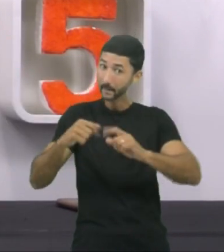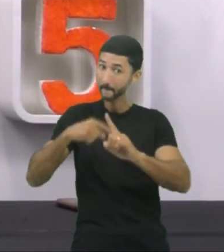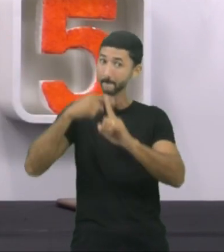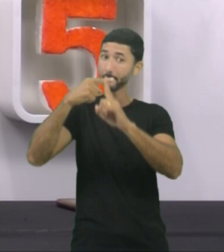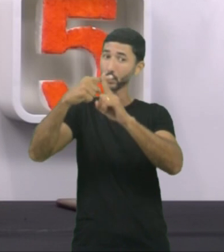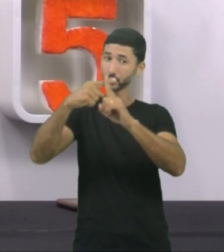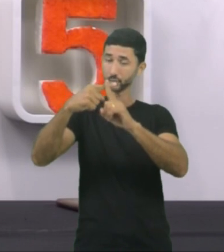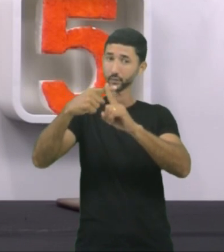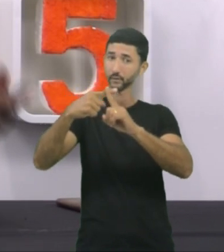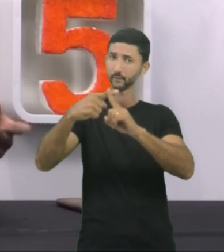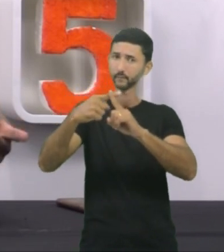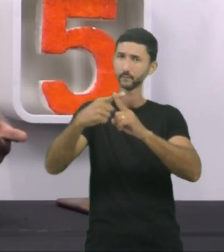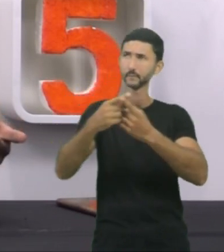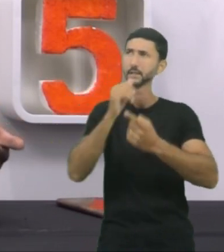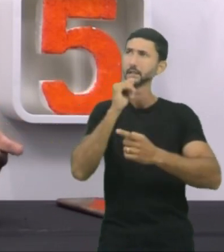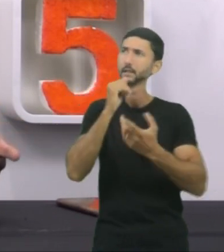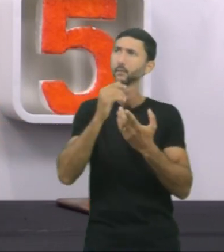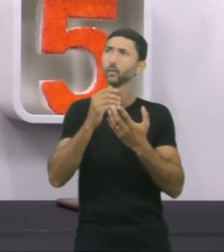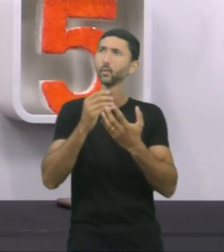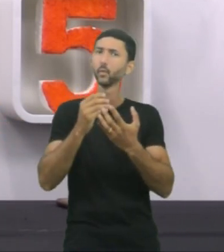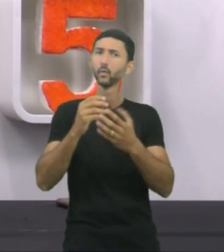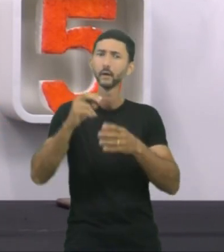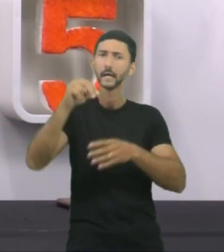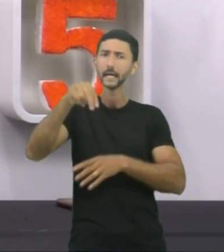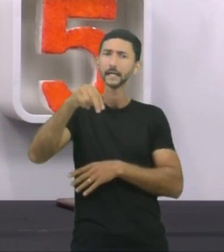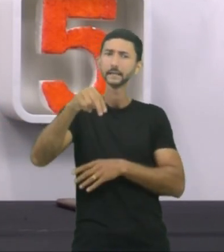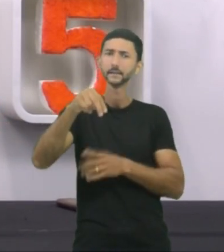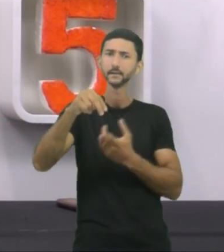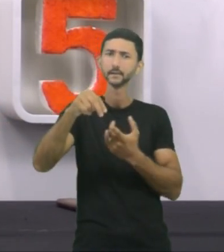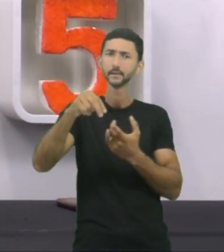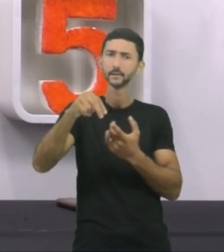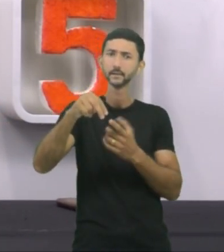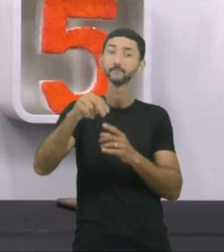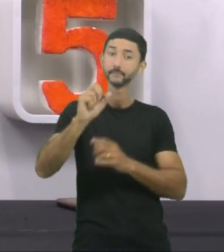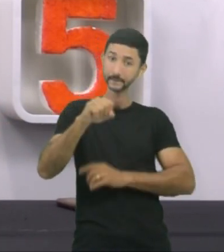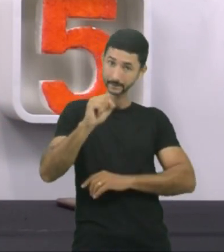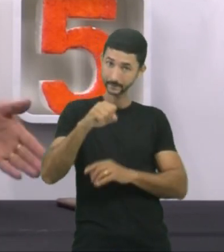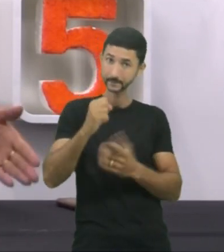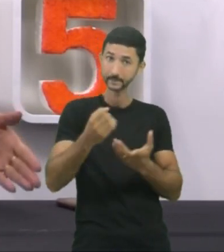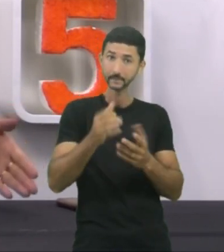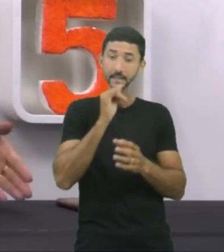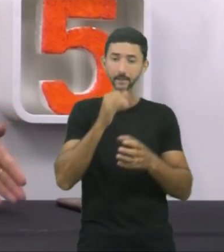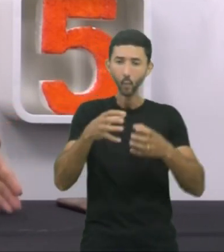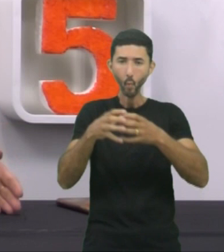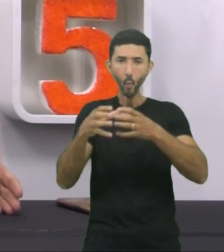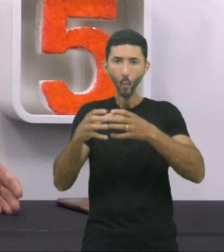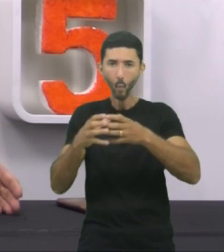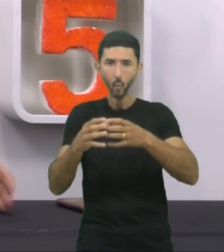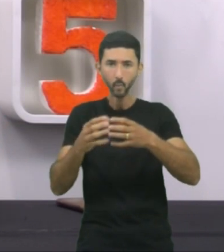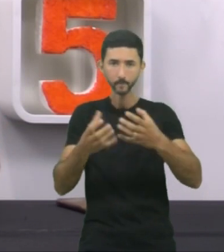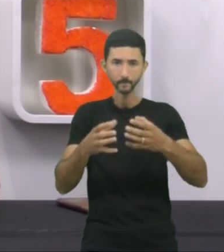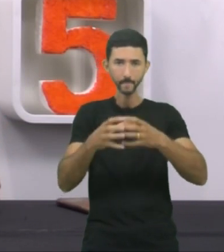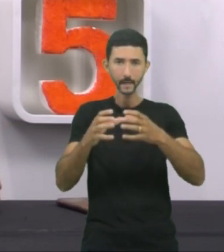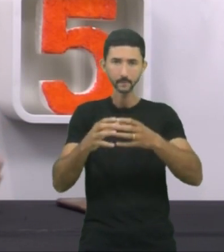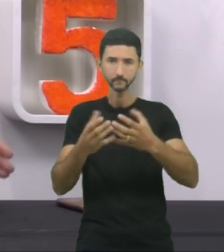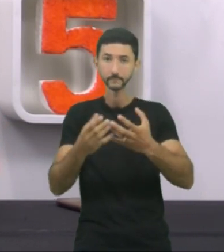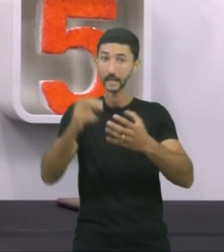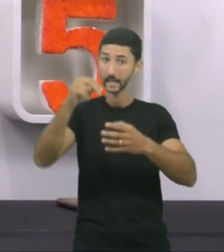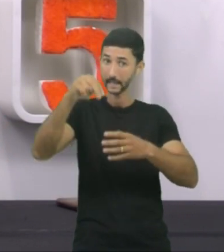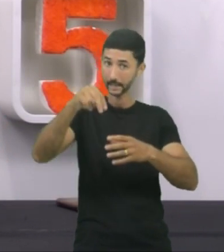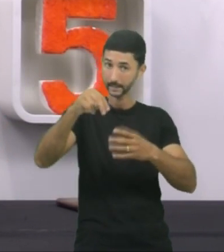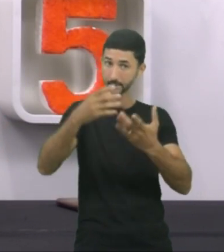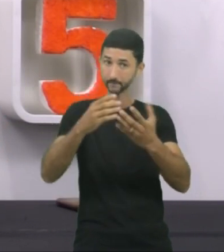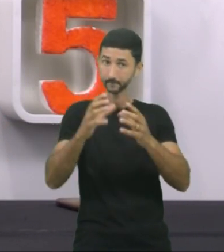positivo. Mas ele é um número inteiro? É um número inteiro. Porque no conjunto dos números inteiros entram